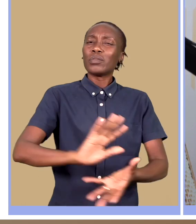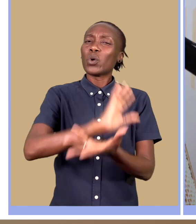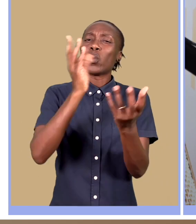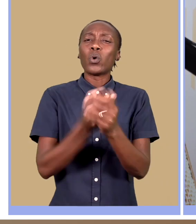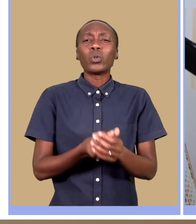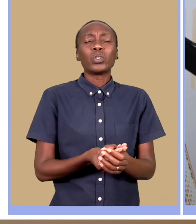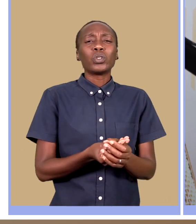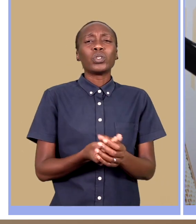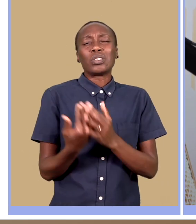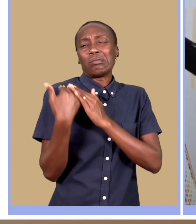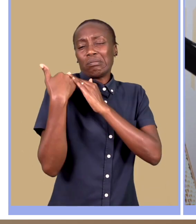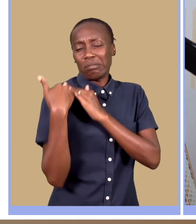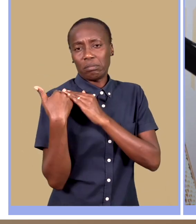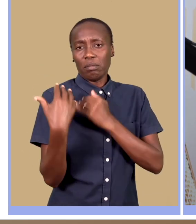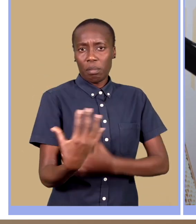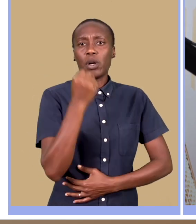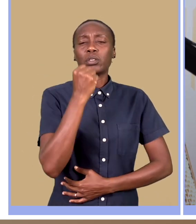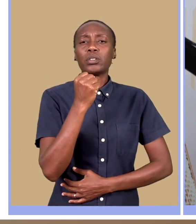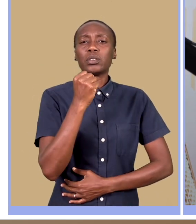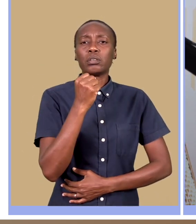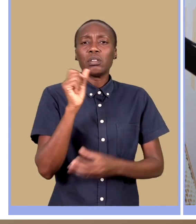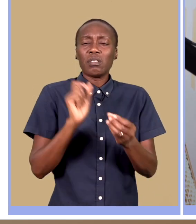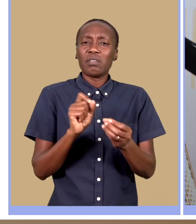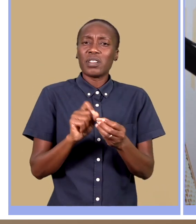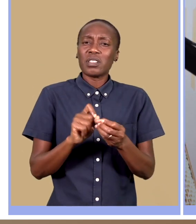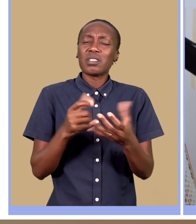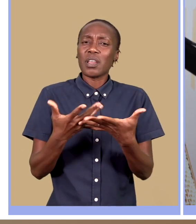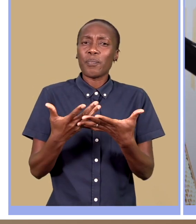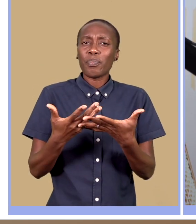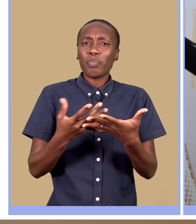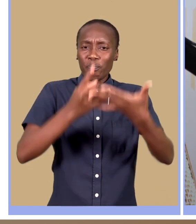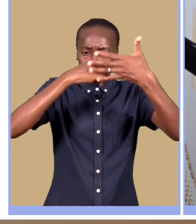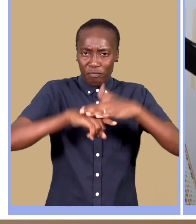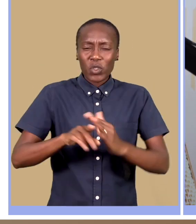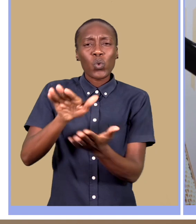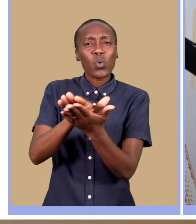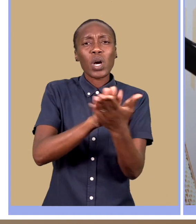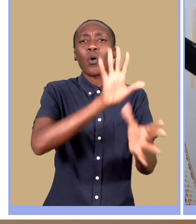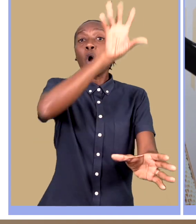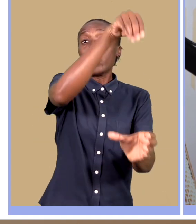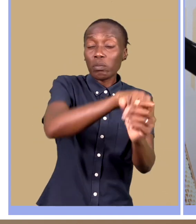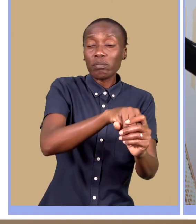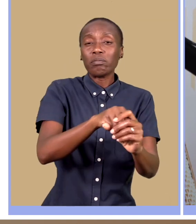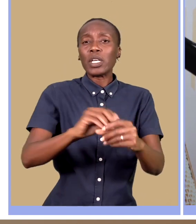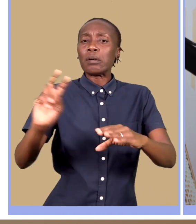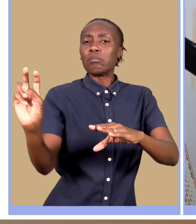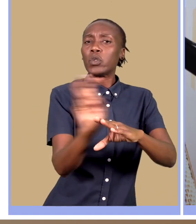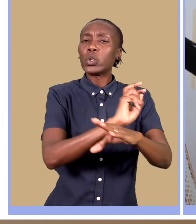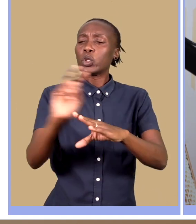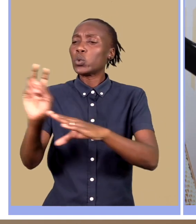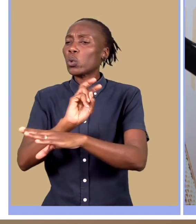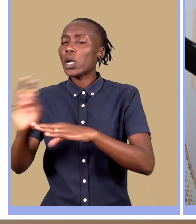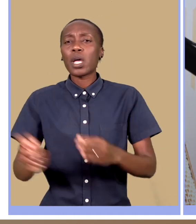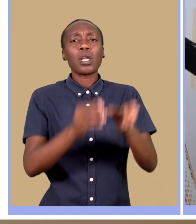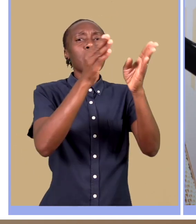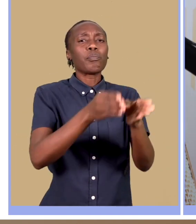comunitários, toda essa gente, porque são eles que vão conseguir fazer monitoria das pessoas com